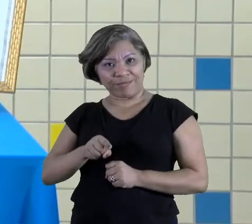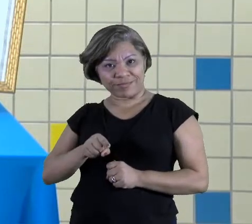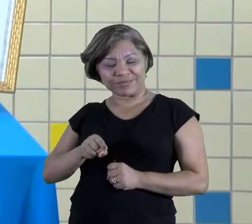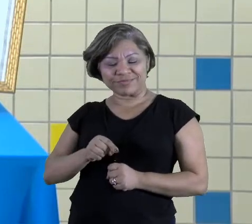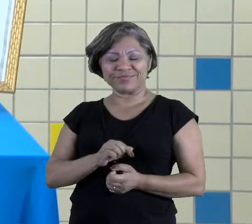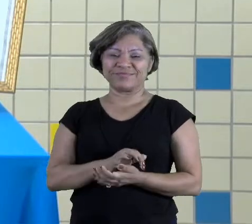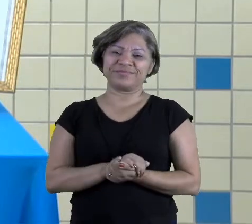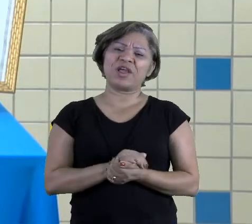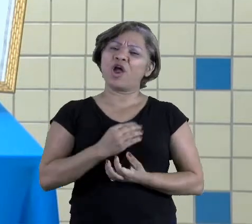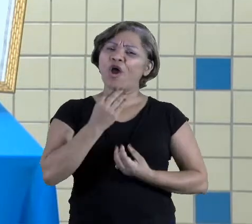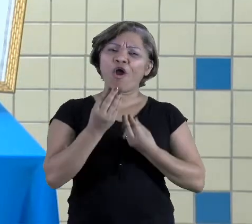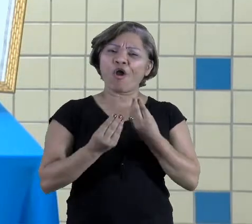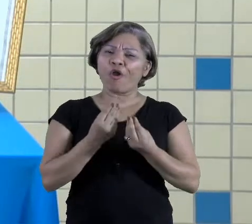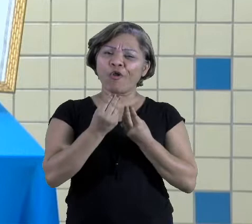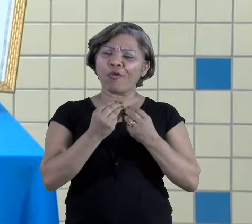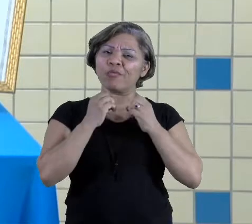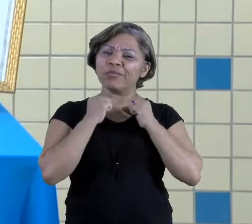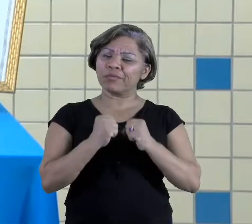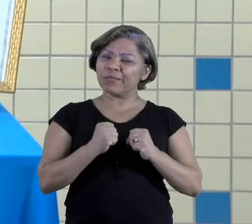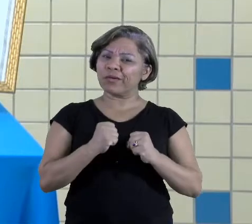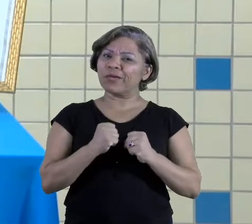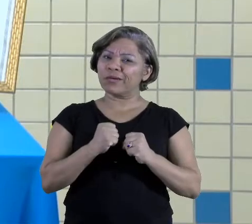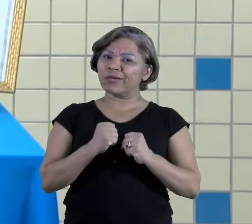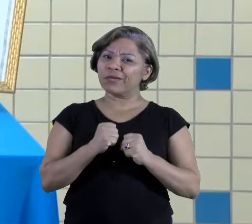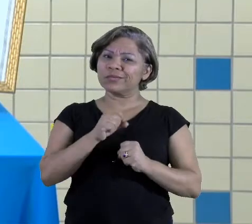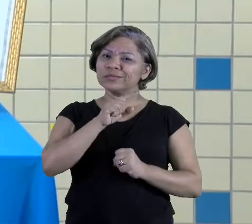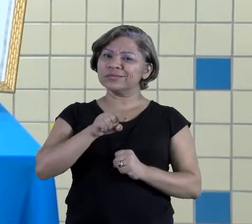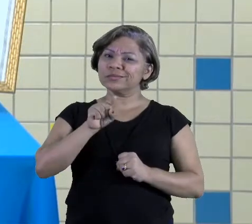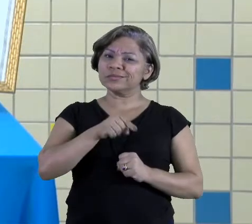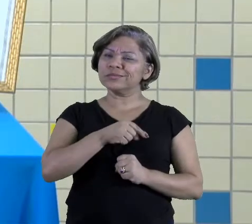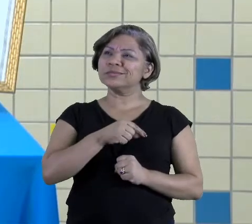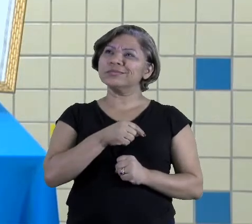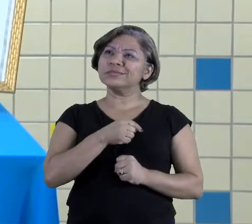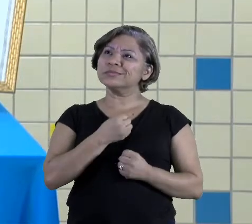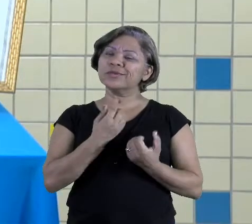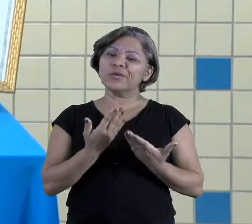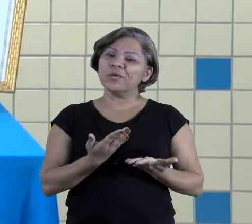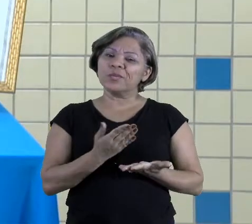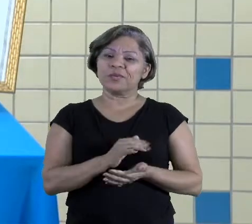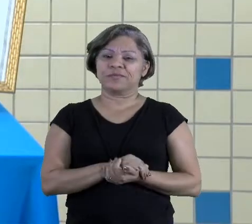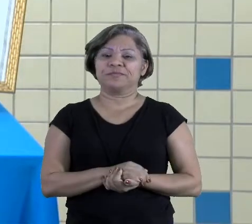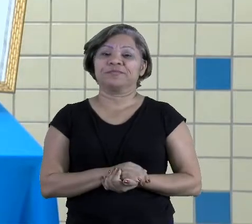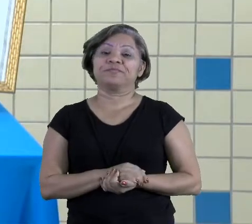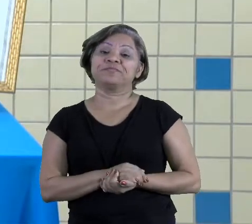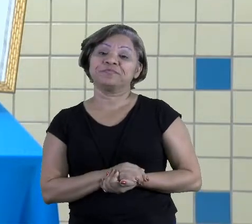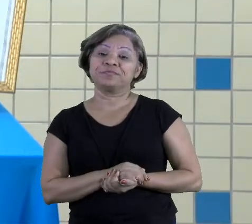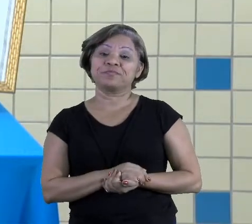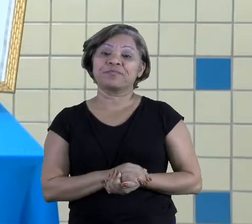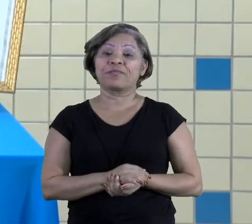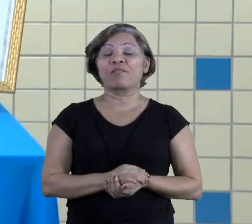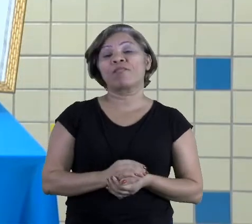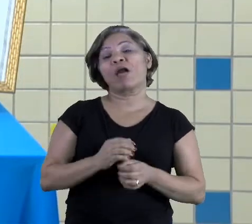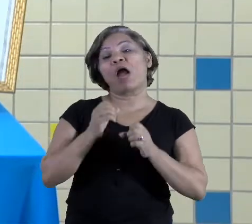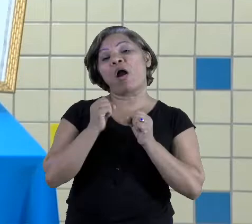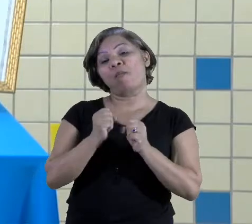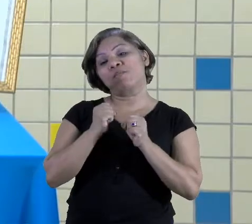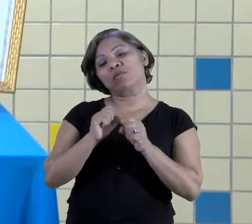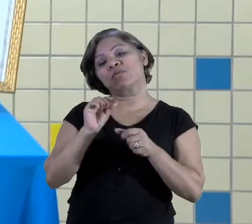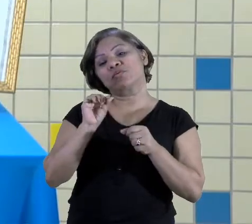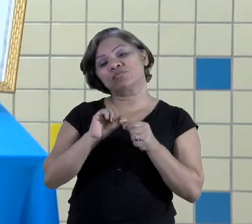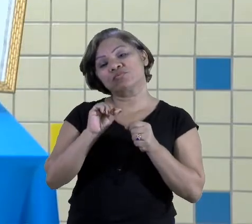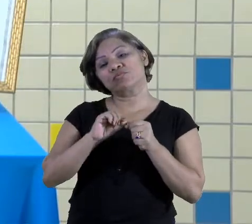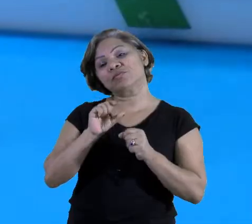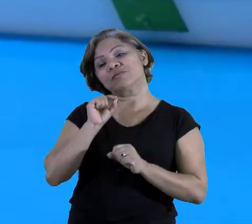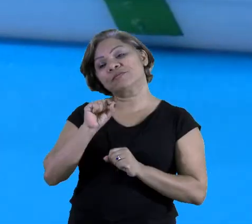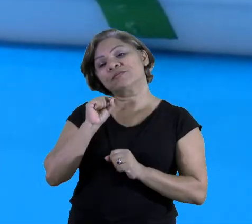a gente pode marcar os nossos símbolos nas nossas tampinhas? A gente pode fazer daquele jeito tradicional,